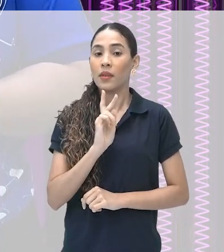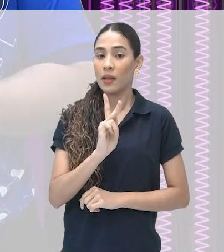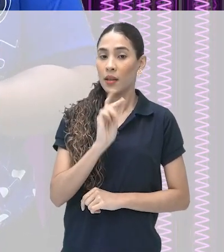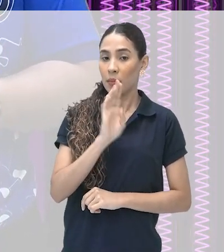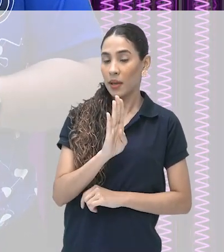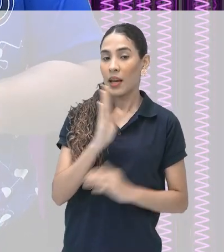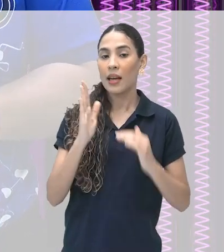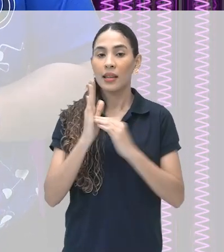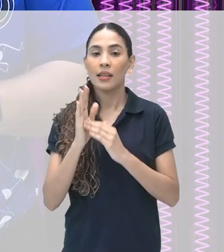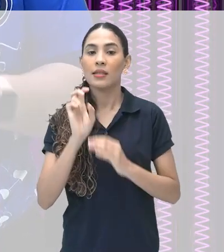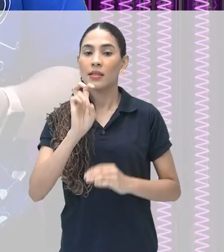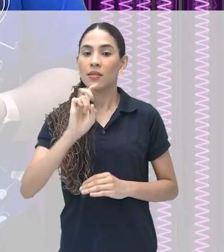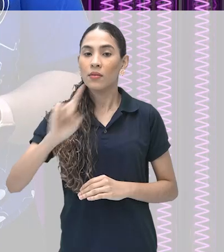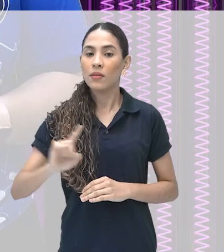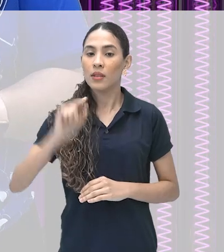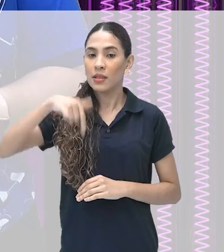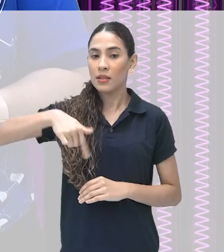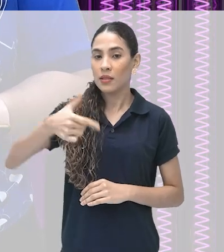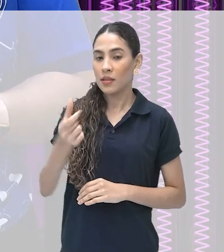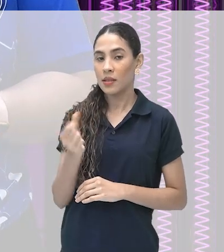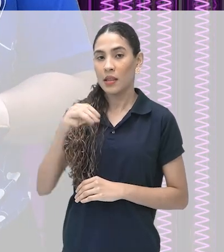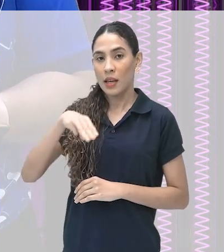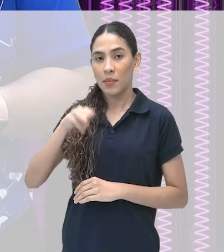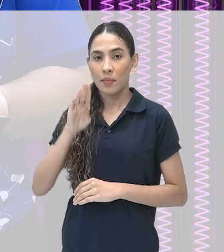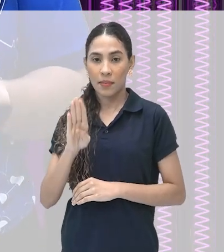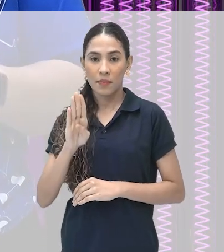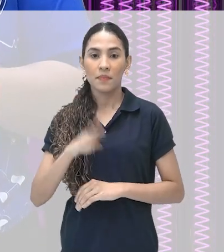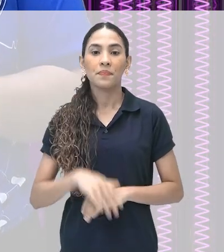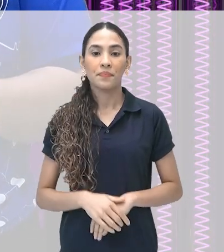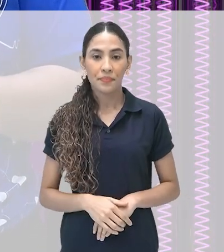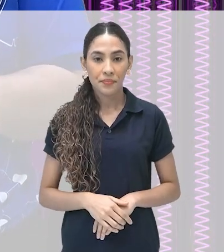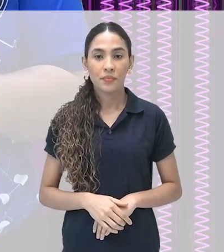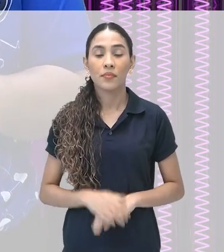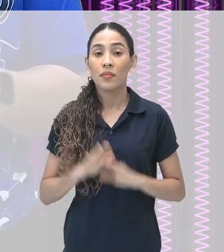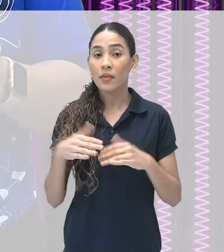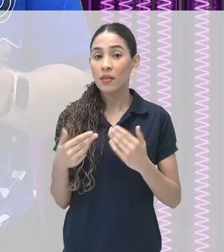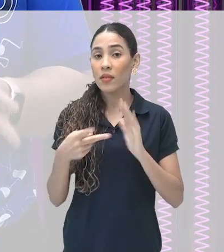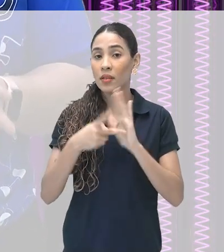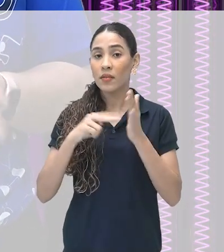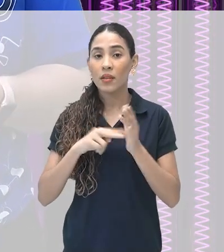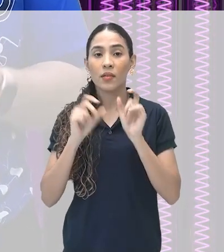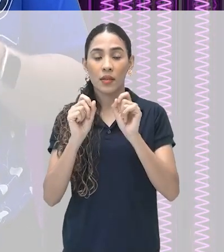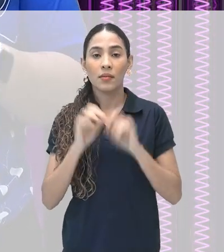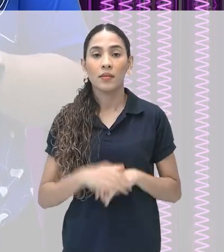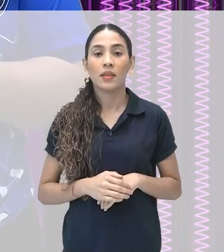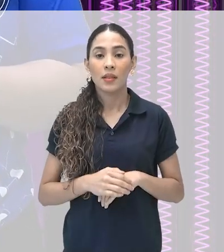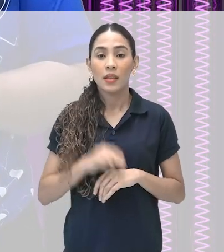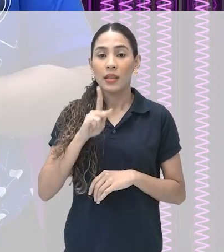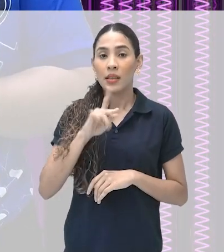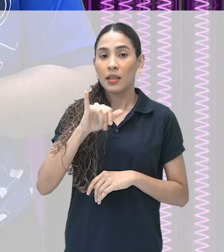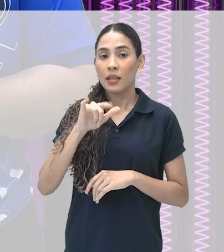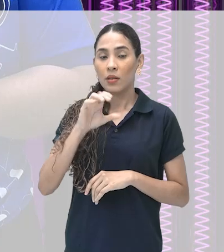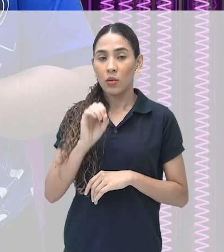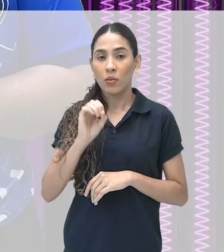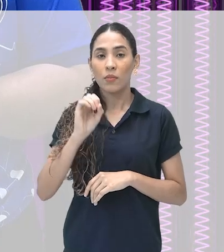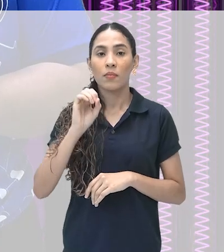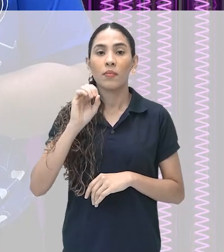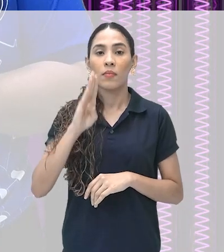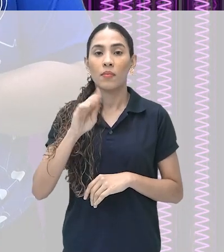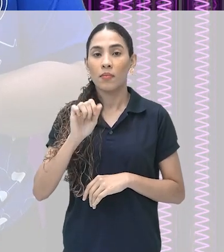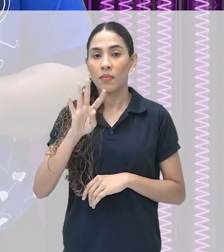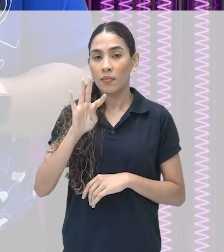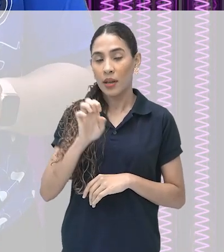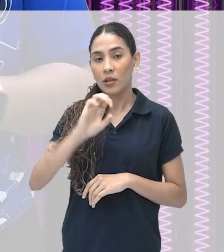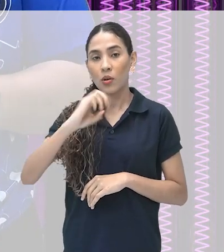720 KB até 5,76 MB, ou seja, kilobyte ou megabyte,